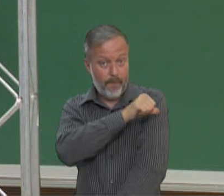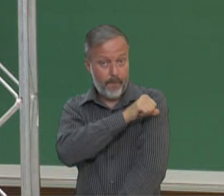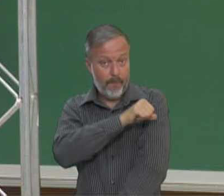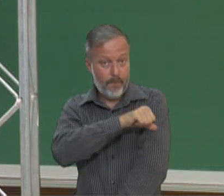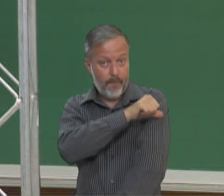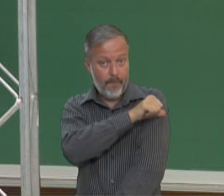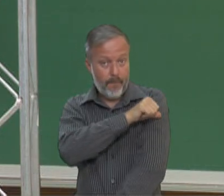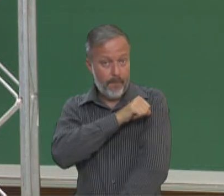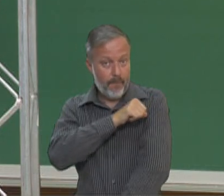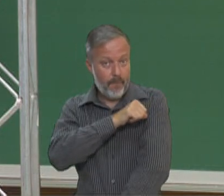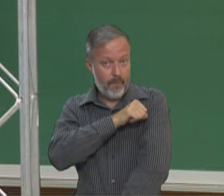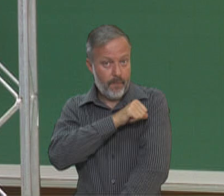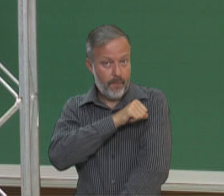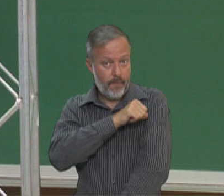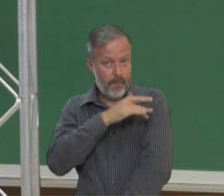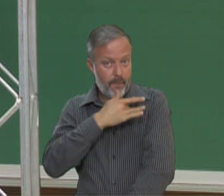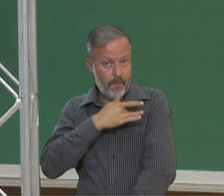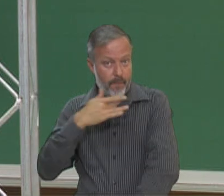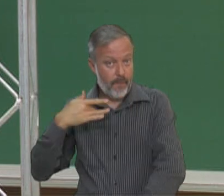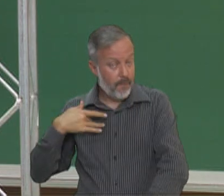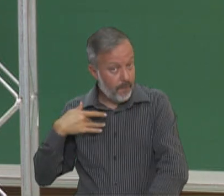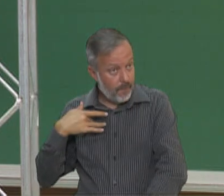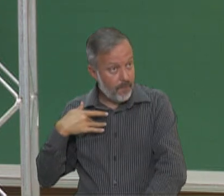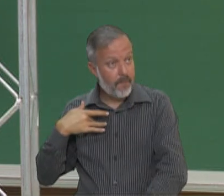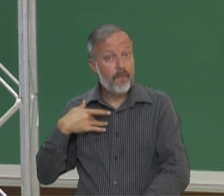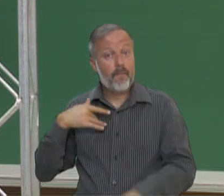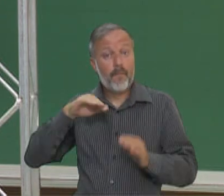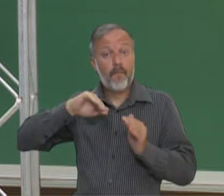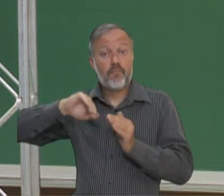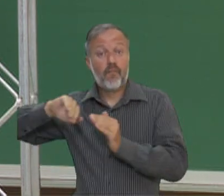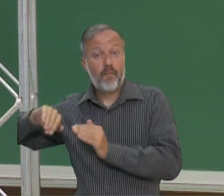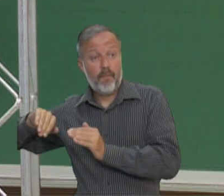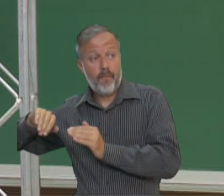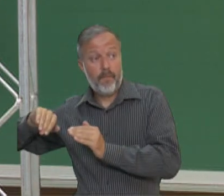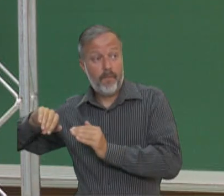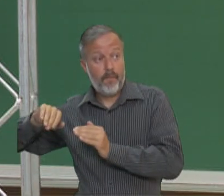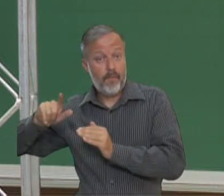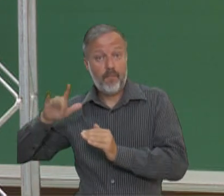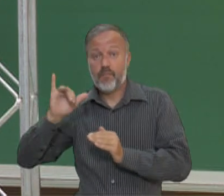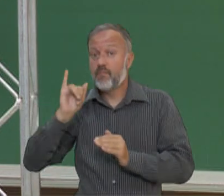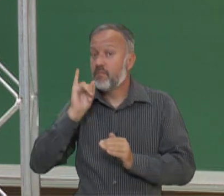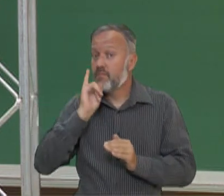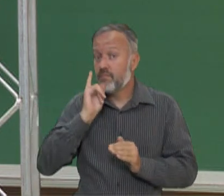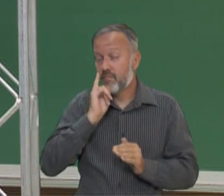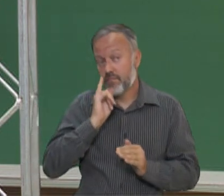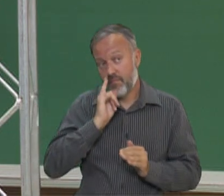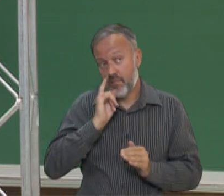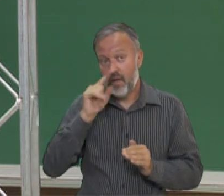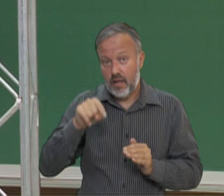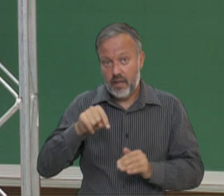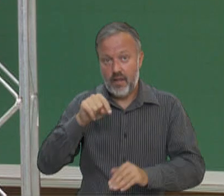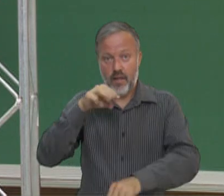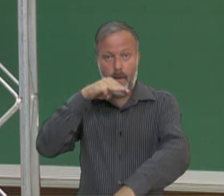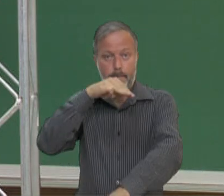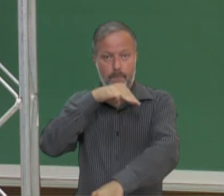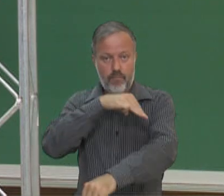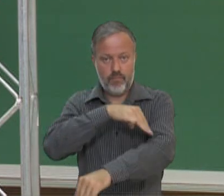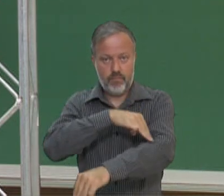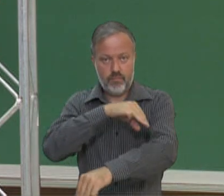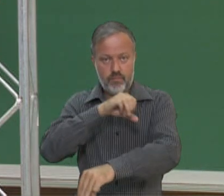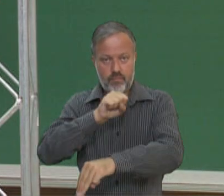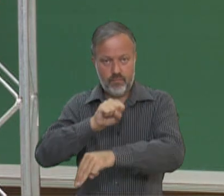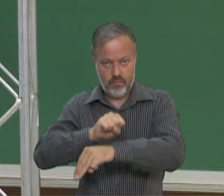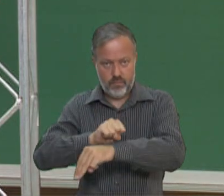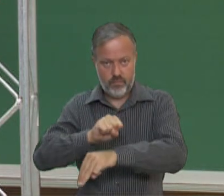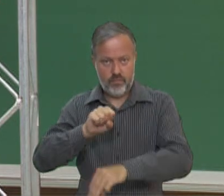que sanidade, ou seja, seria como a gente chama aqui Ministério da Saúde, lá o SUS, lá é Sanidade,